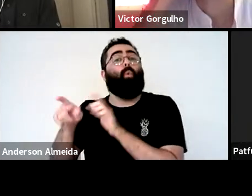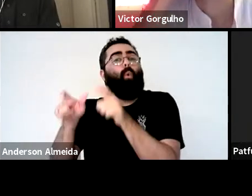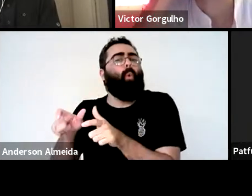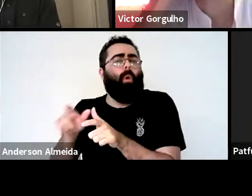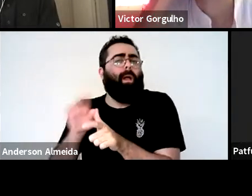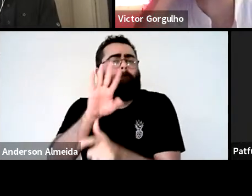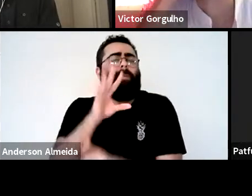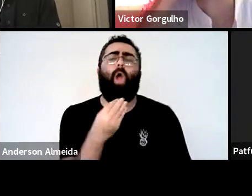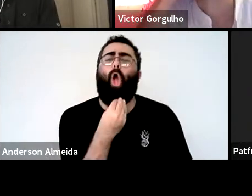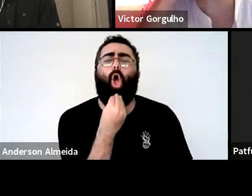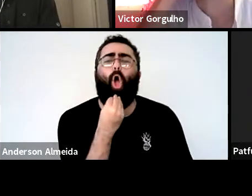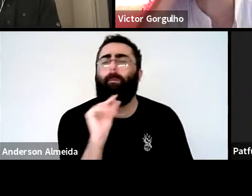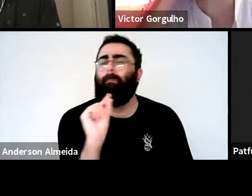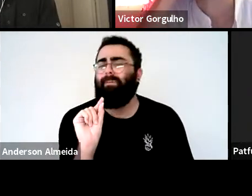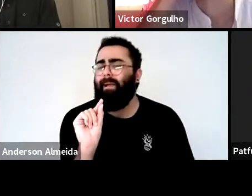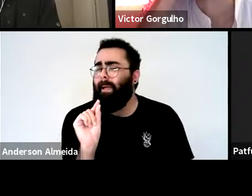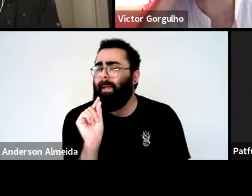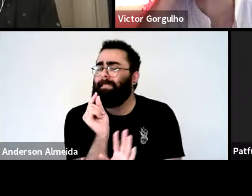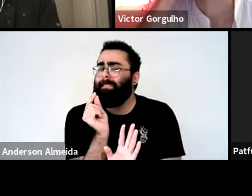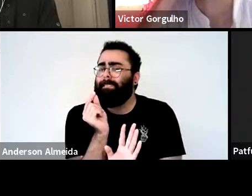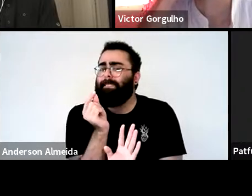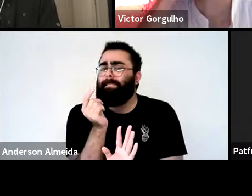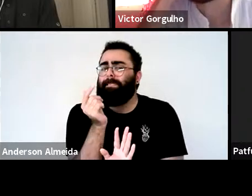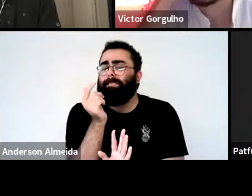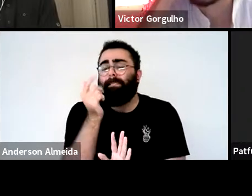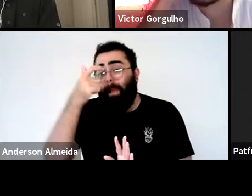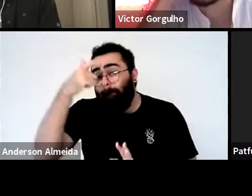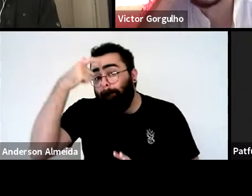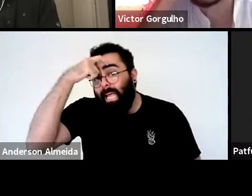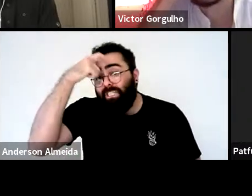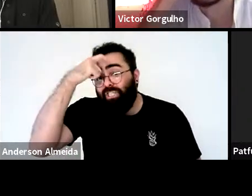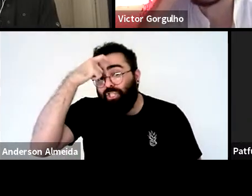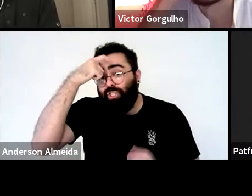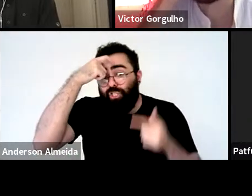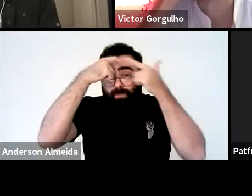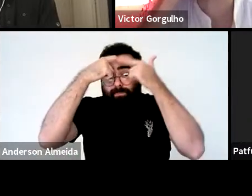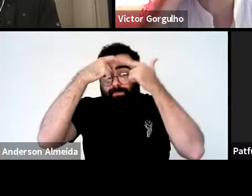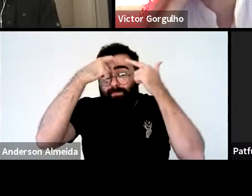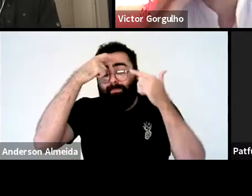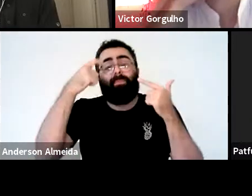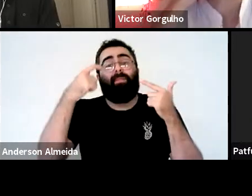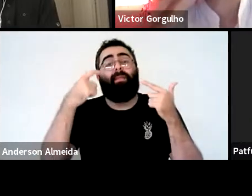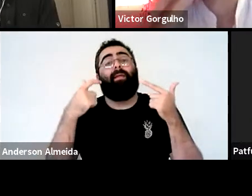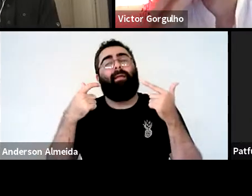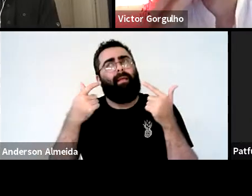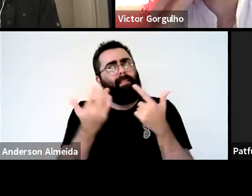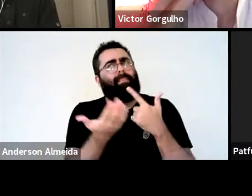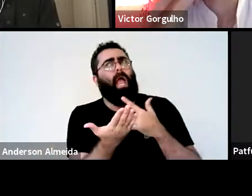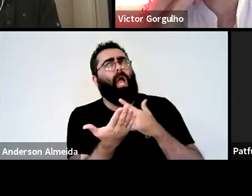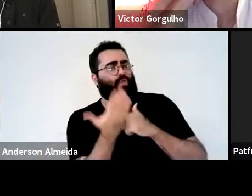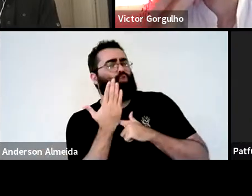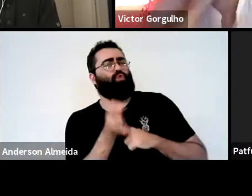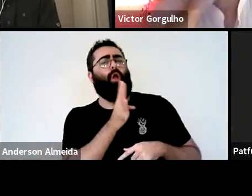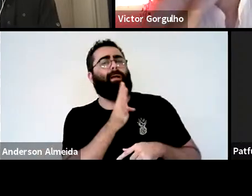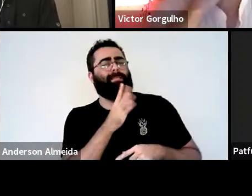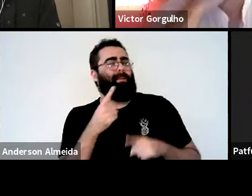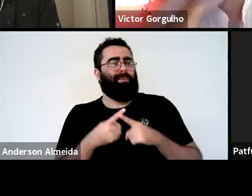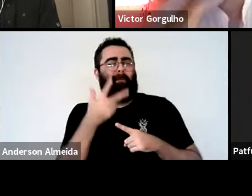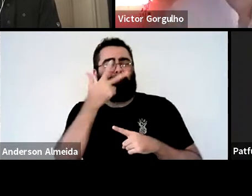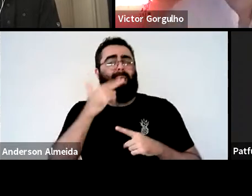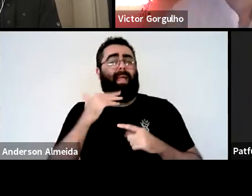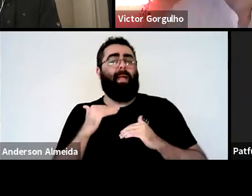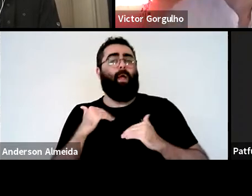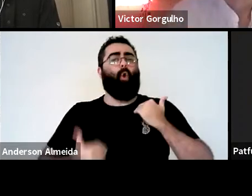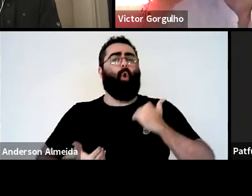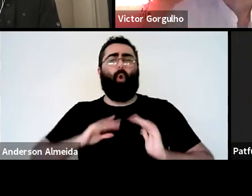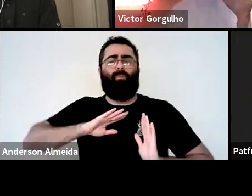mente é o que revela o conhecimento, que o corpo não tem qualquer papel nisso, o corpo está fora, né? A Denise vai falar isso, chamar